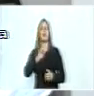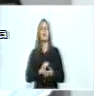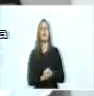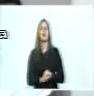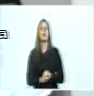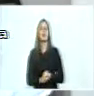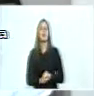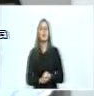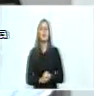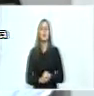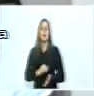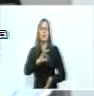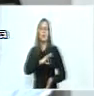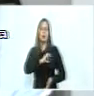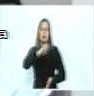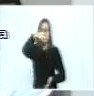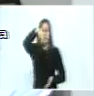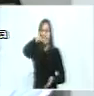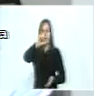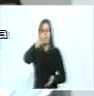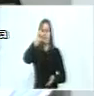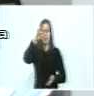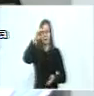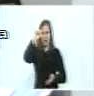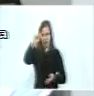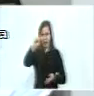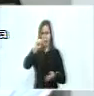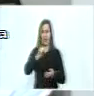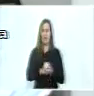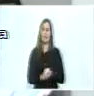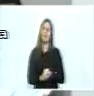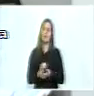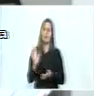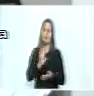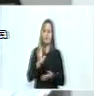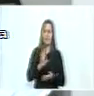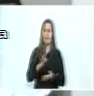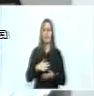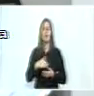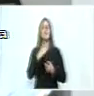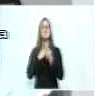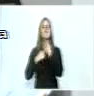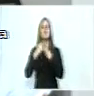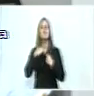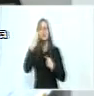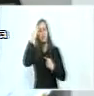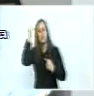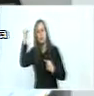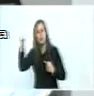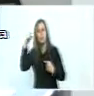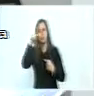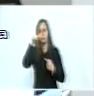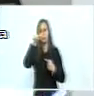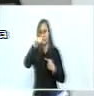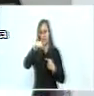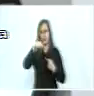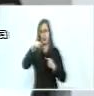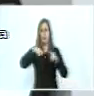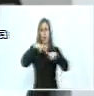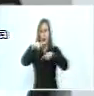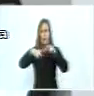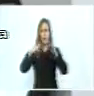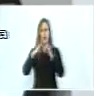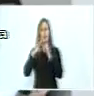Polícia Militar. Sendo assim, me despeço desejando sucesso e produtivos resultados no decorrer dos